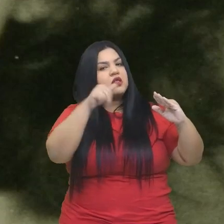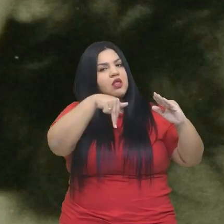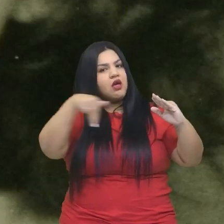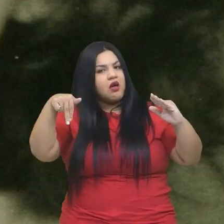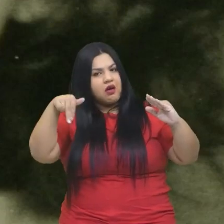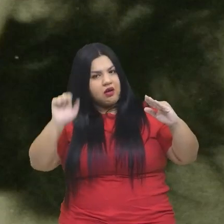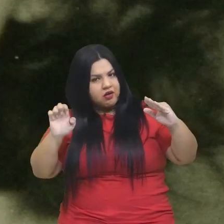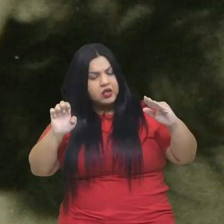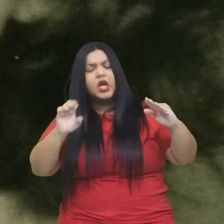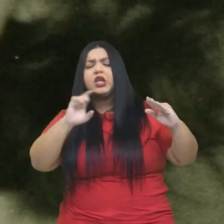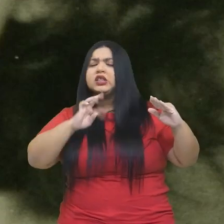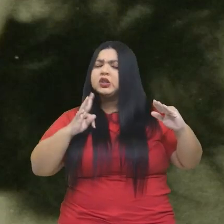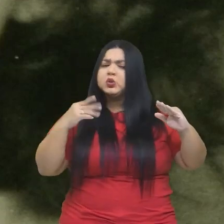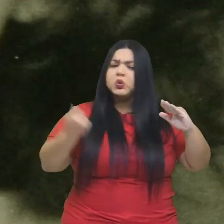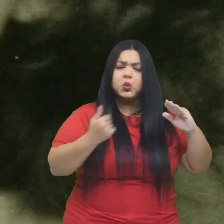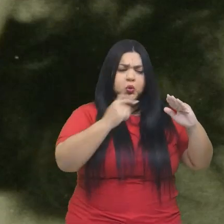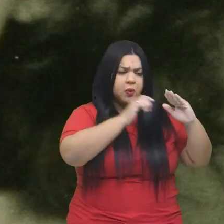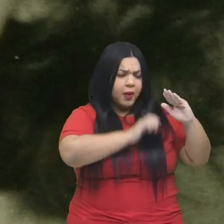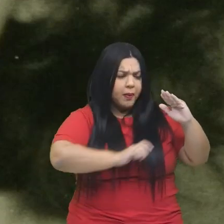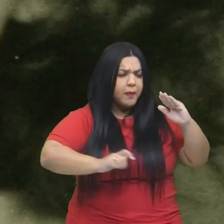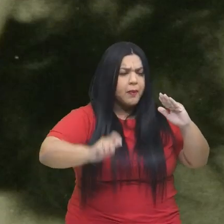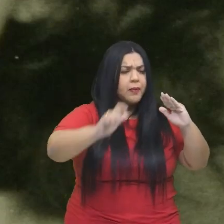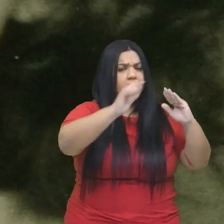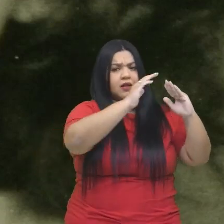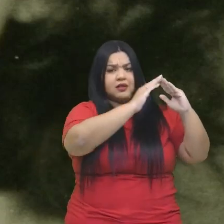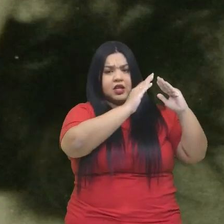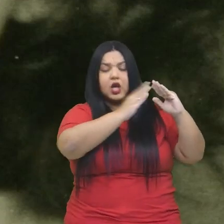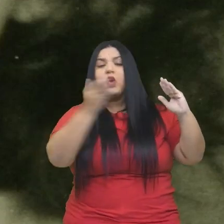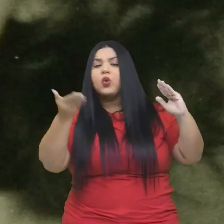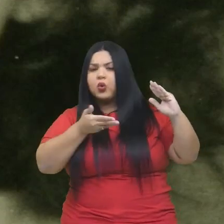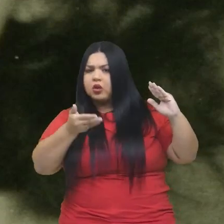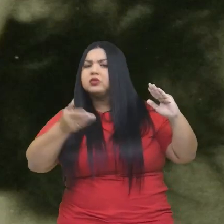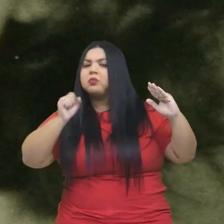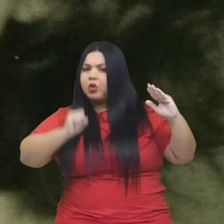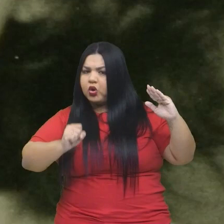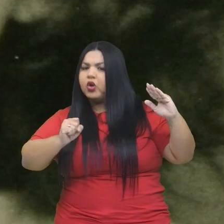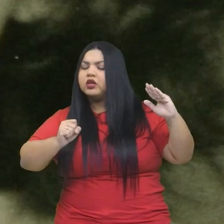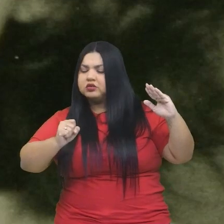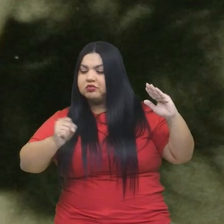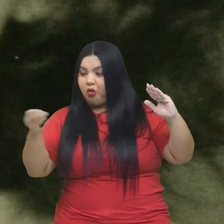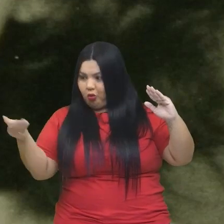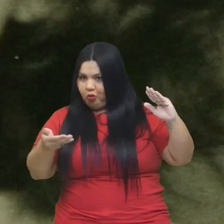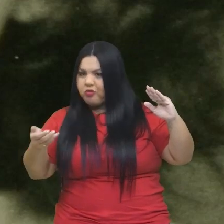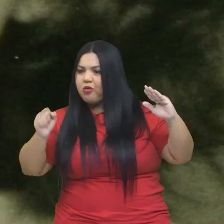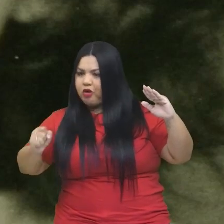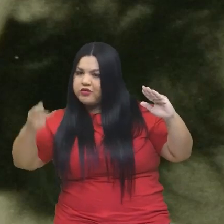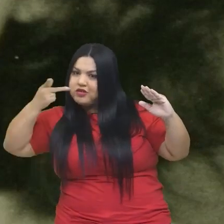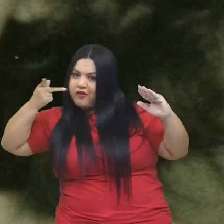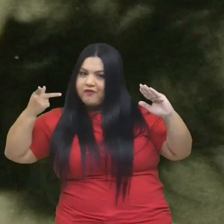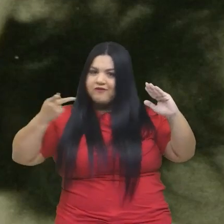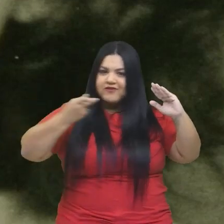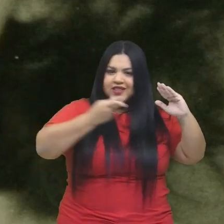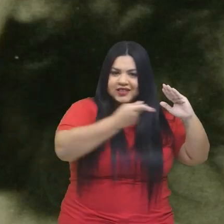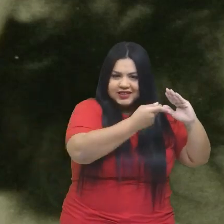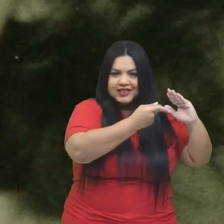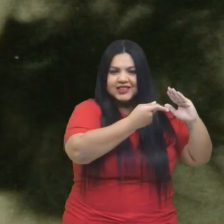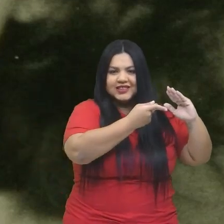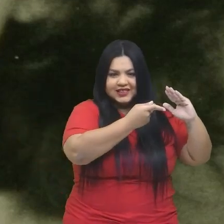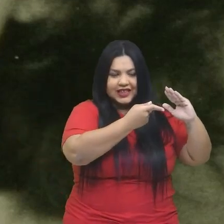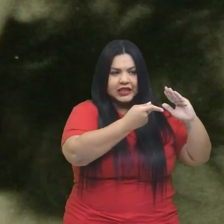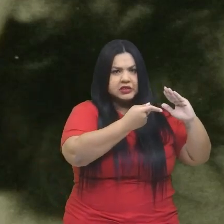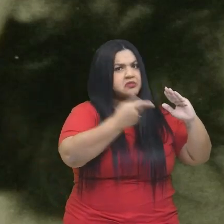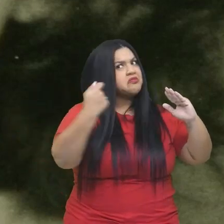os ambientes, e olha só que legal, hoje você consegue entrar na casa de Anne Frank sem precisar